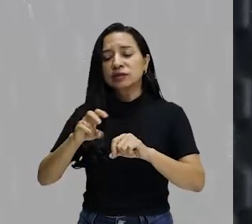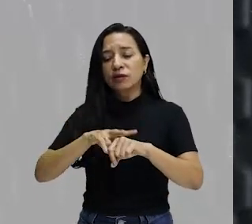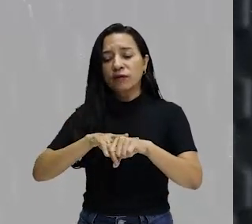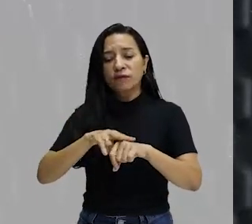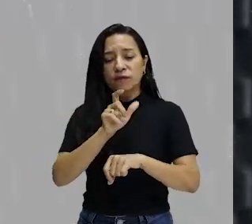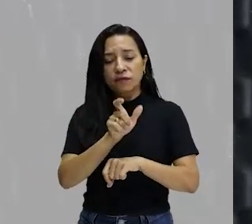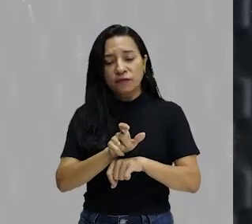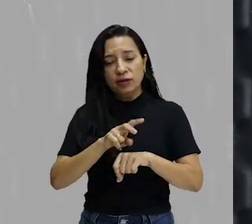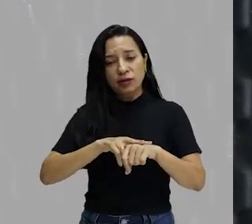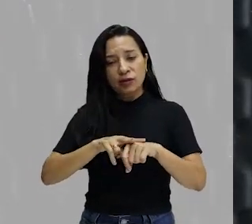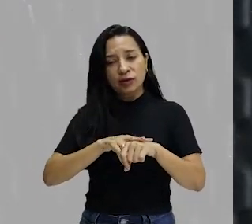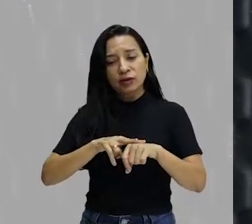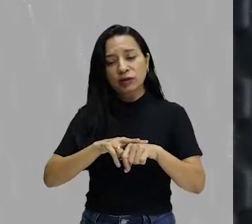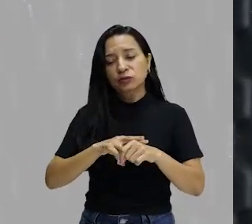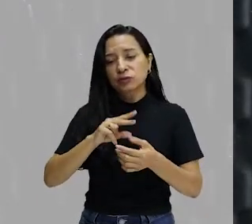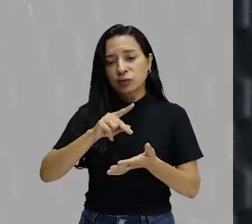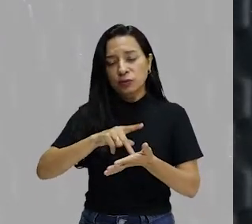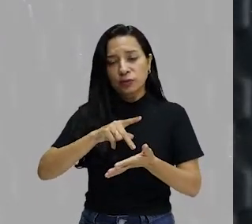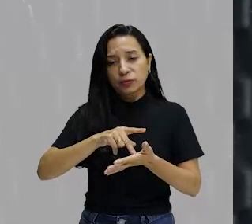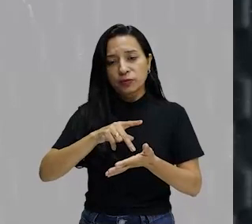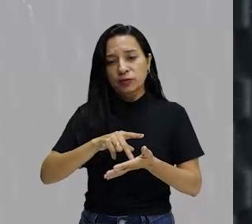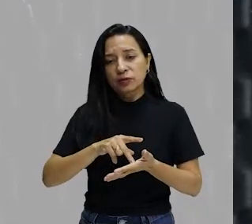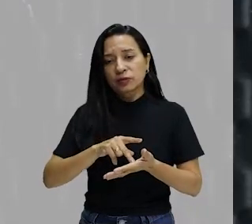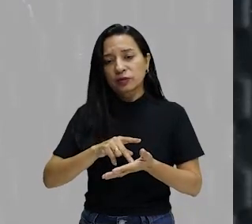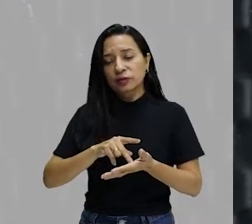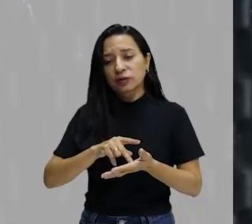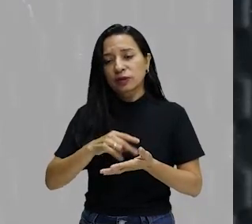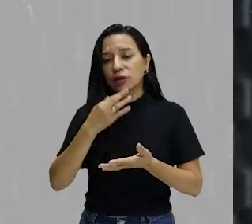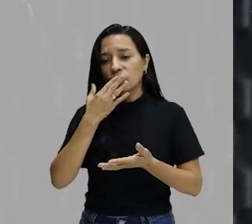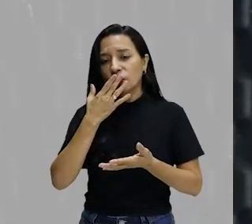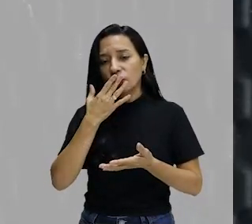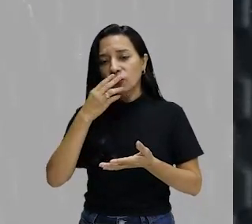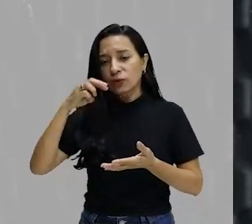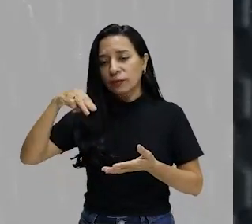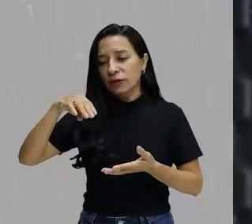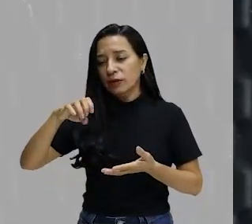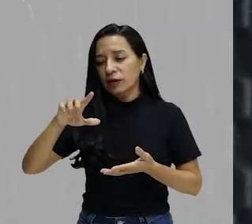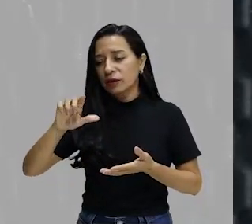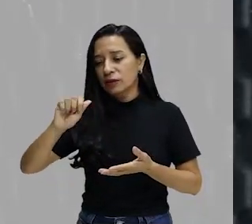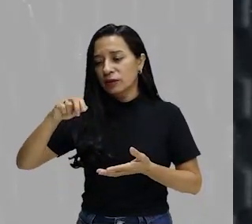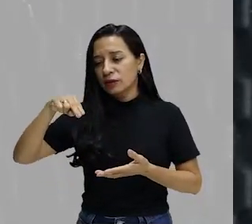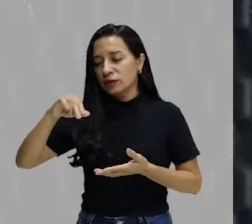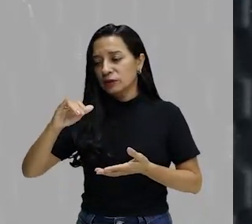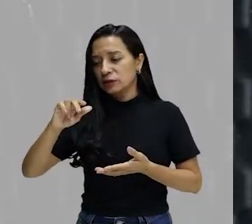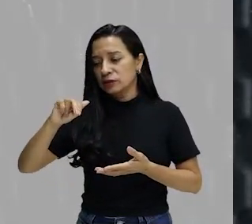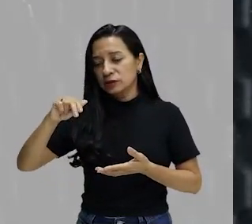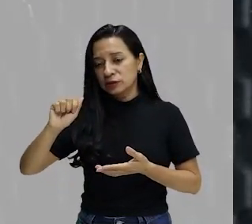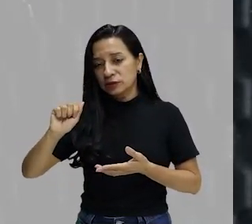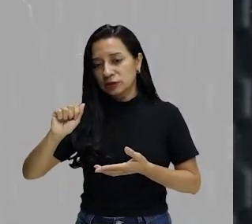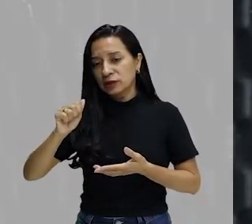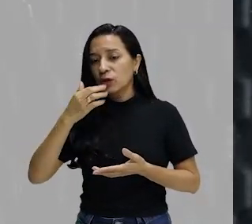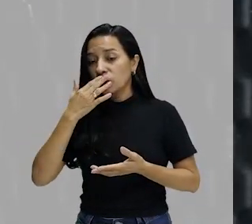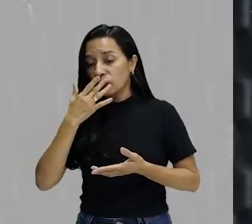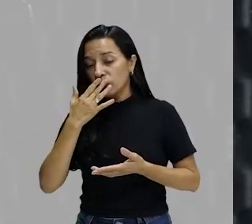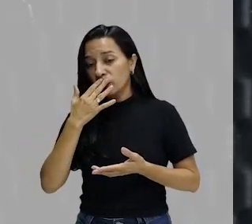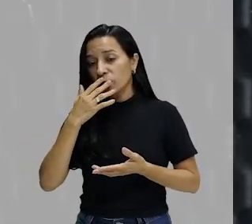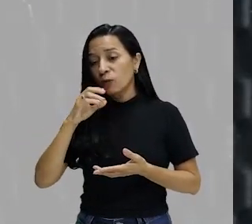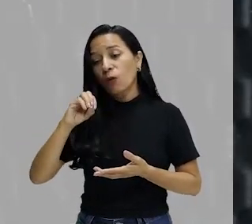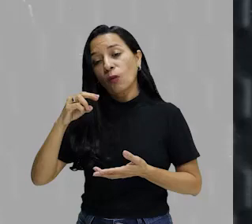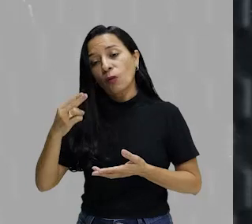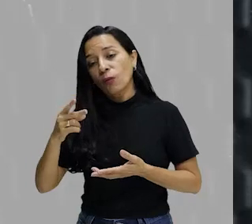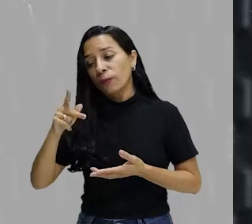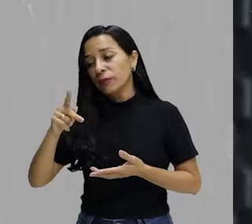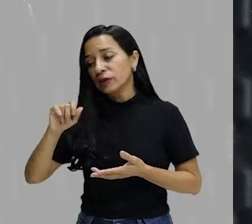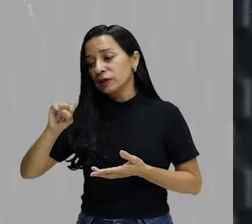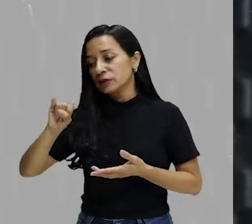ter tanto o pigmento da melanina, quanto o pigmento psitacina, que é o pigmento amarelo. Então,